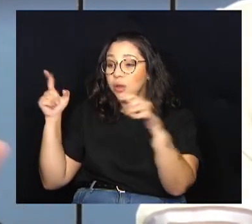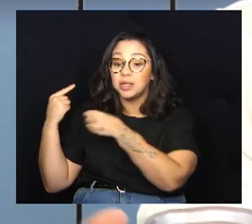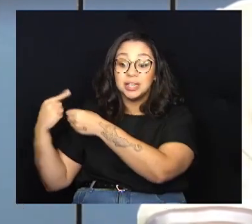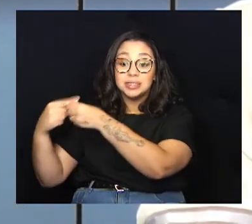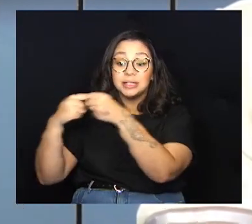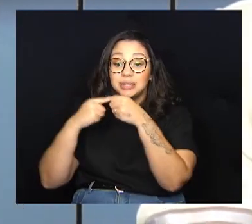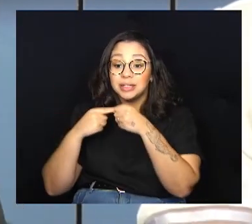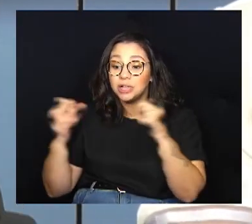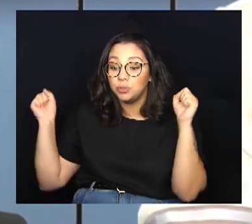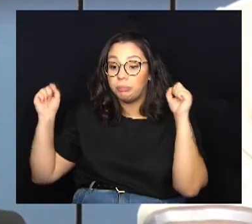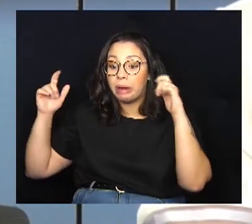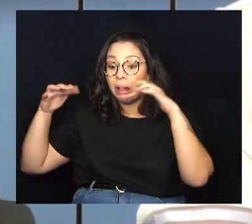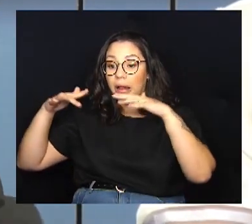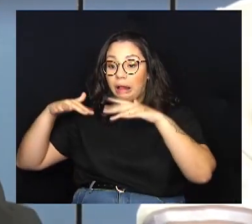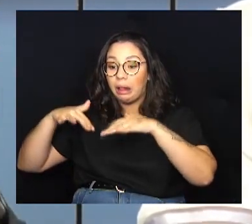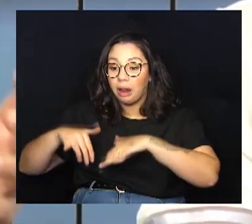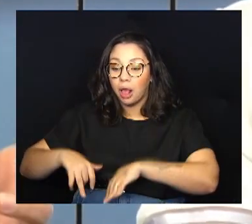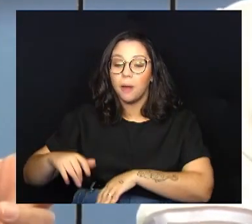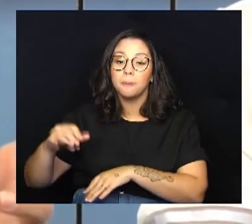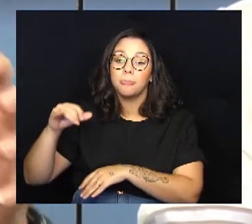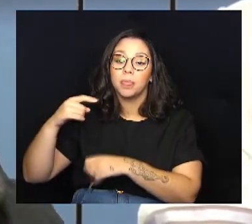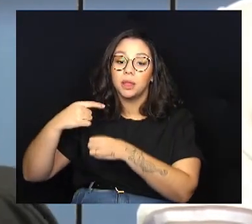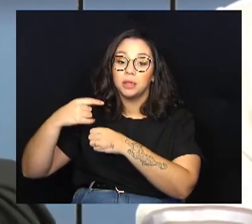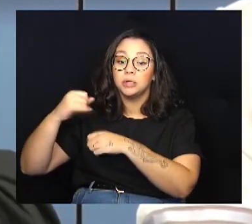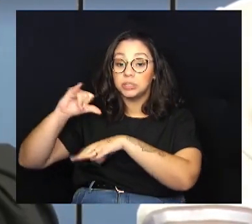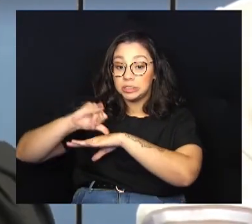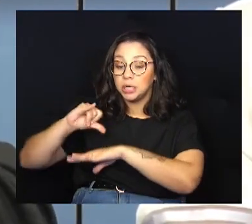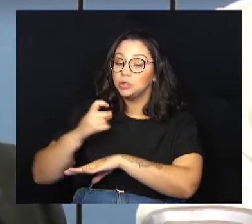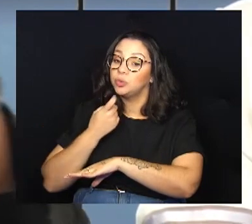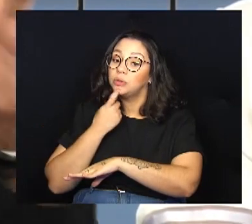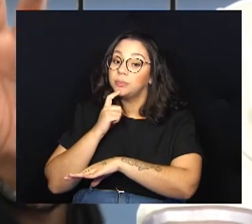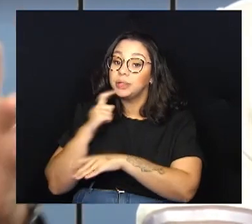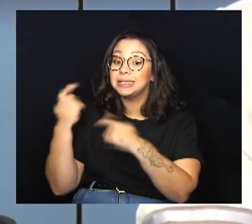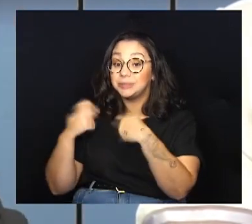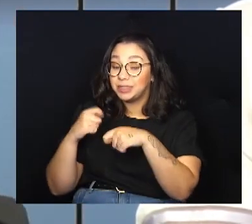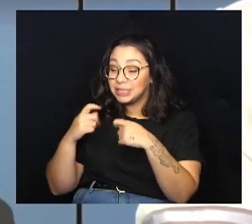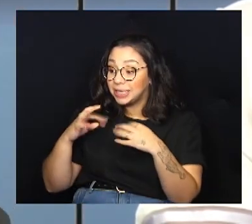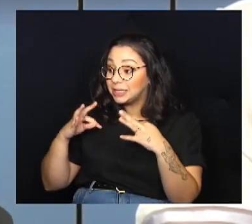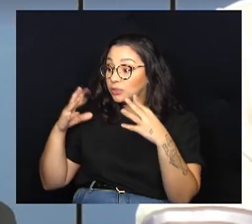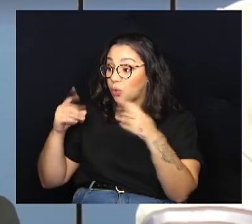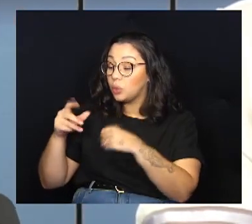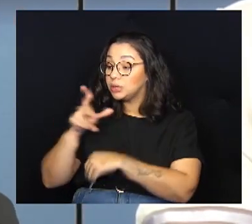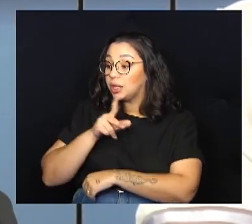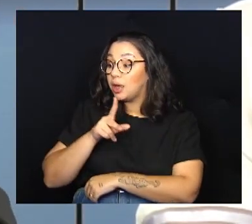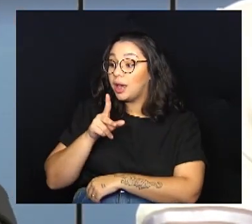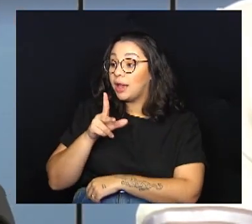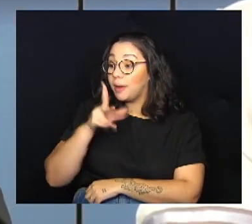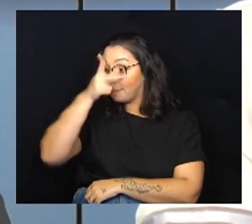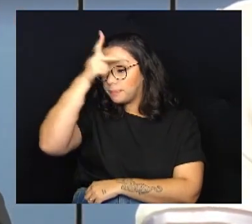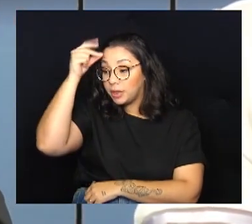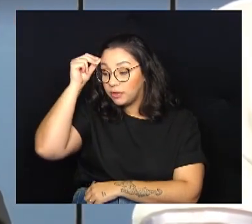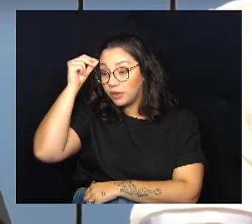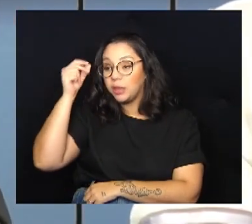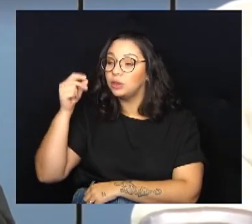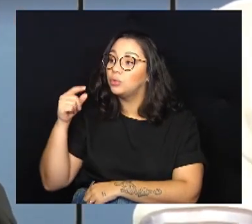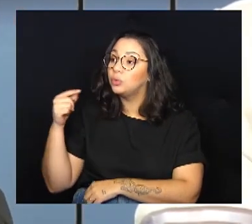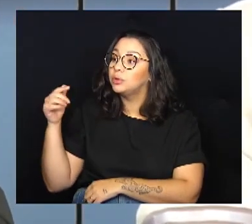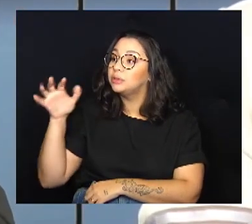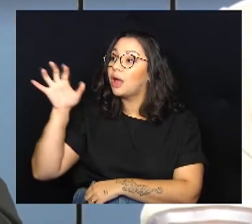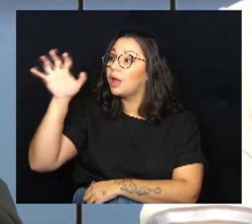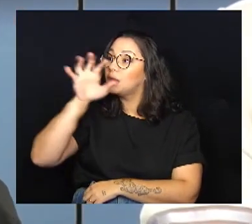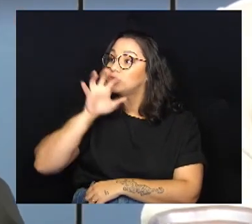que desenvolve muito bem. Que é algo que tem que ser enfrentado. Exato, tem que ser enfrentado e urgente, nós estamos atrasados. E uma coisa